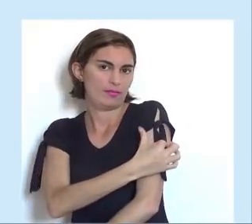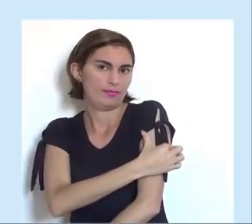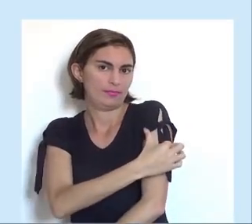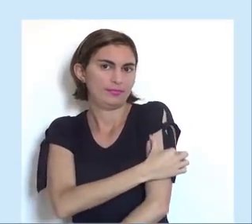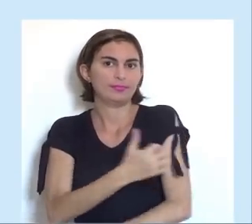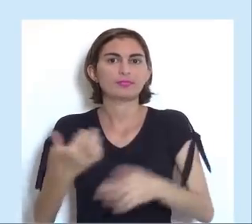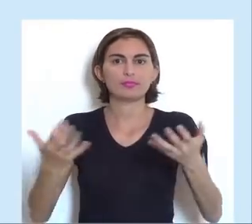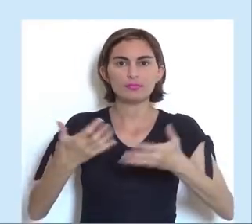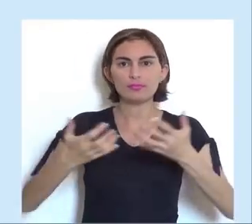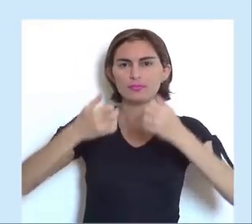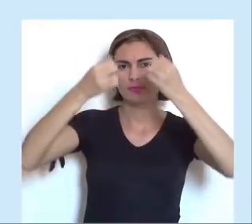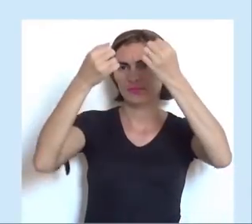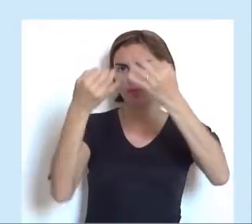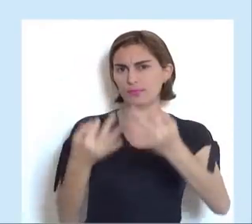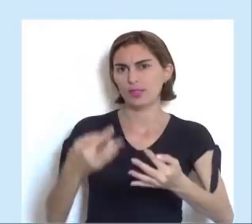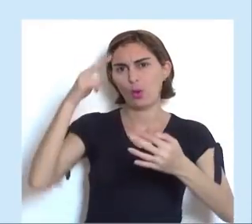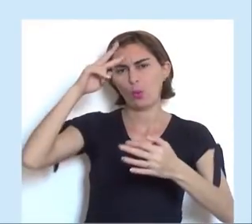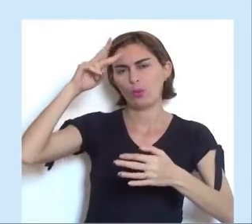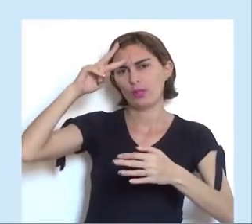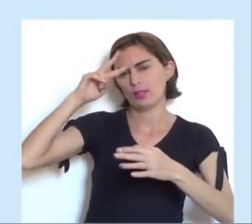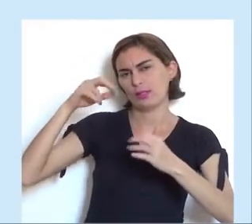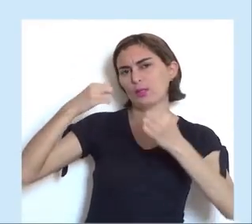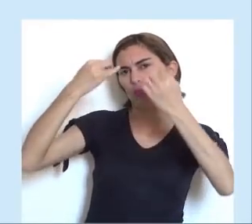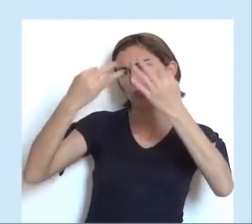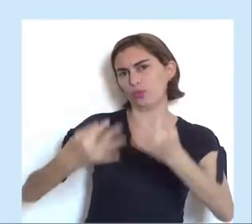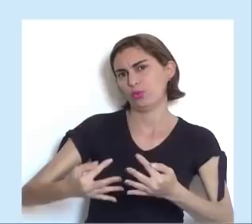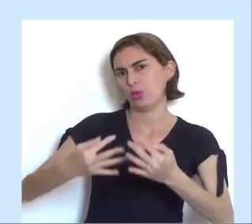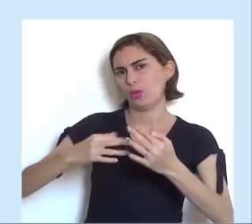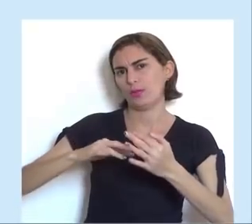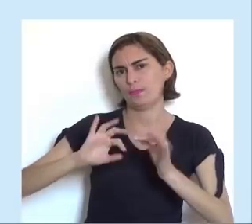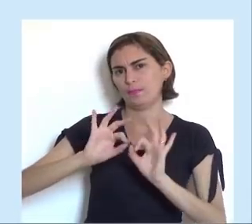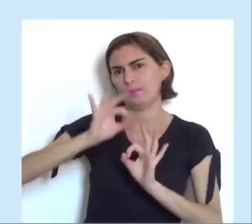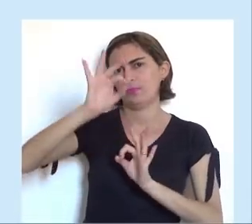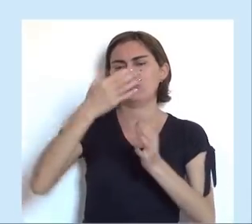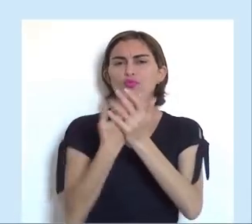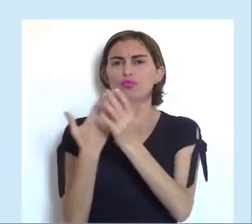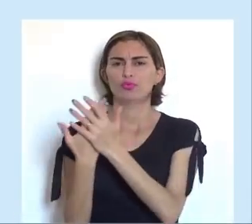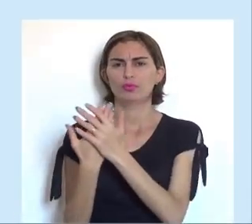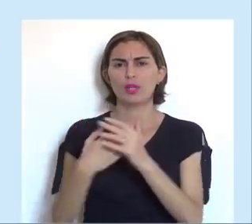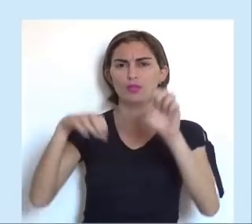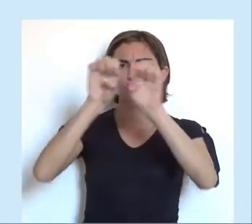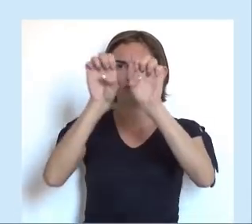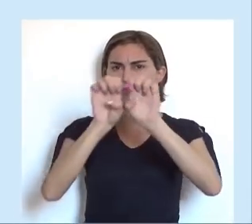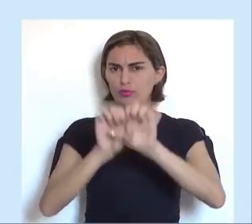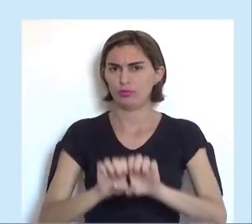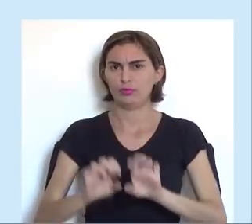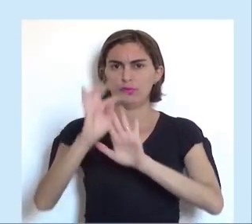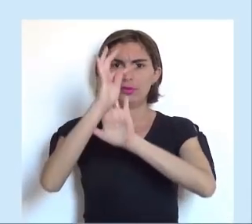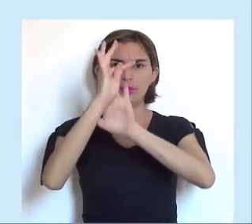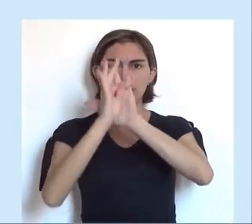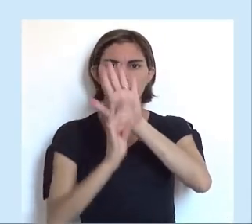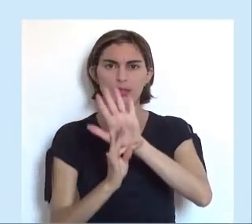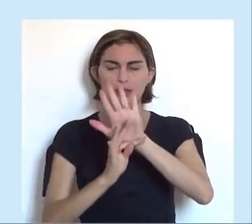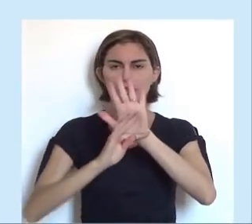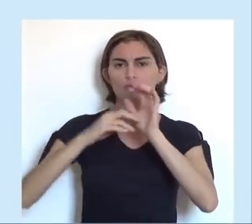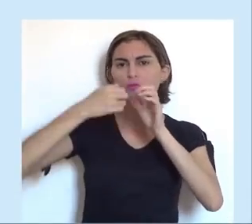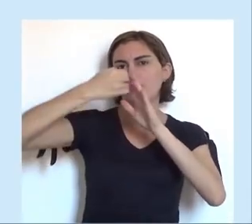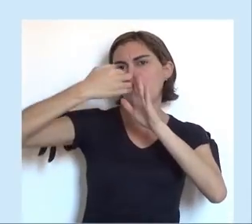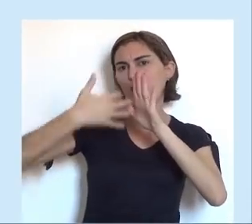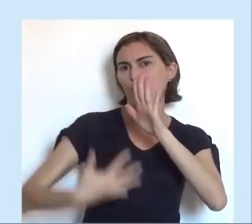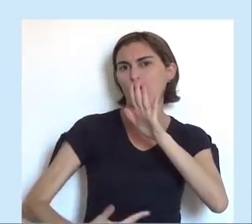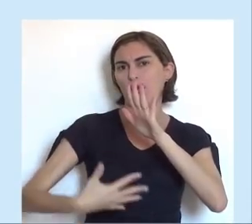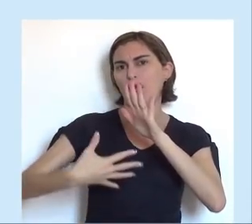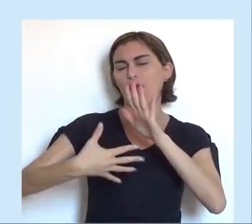ensino fundamental é uma contação de histórias sem fim. A gente vai estudar estrutura do texto narrativo ficcional